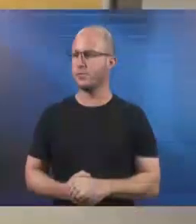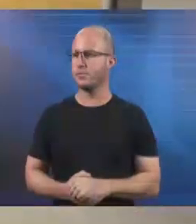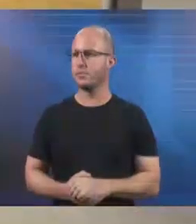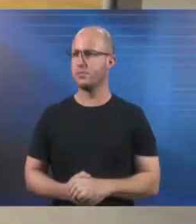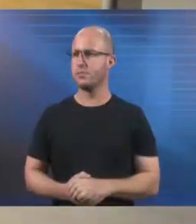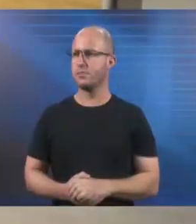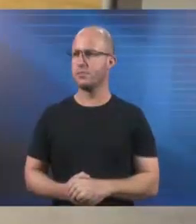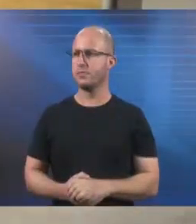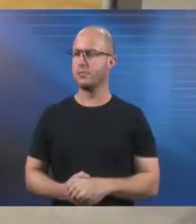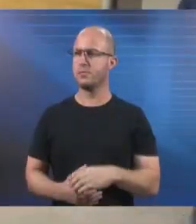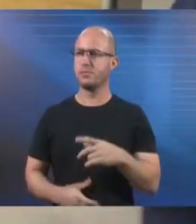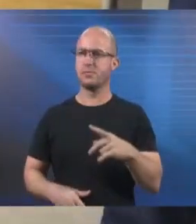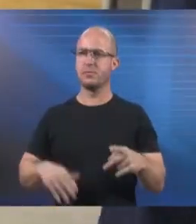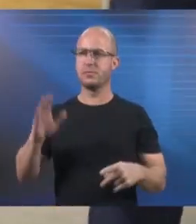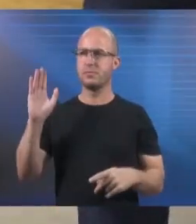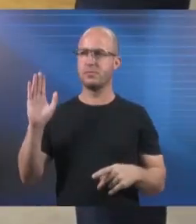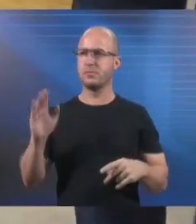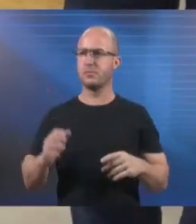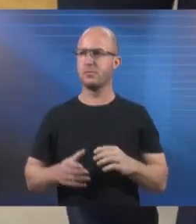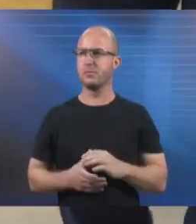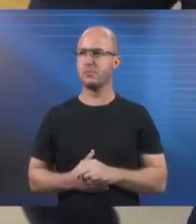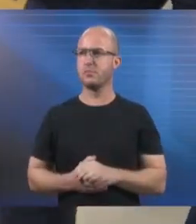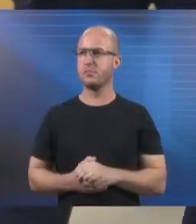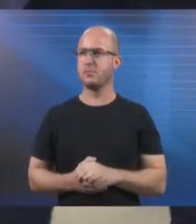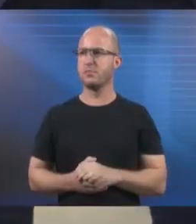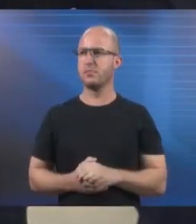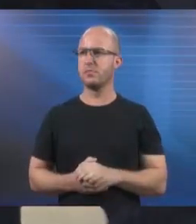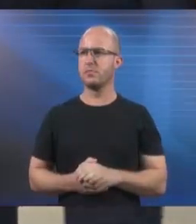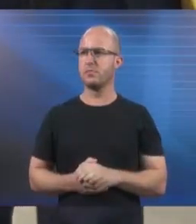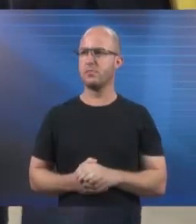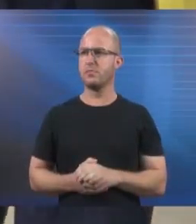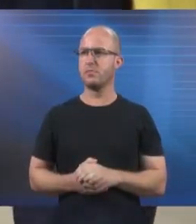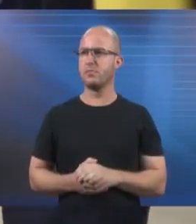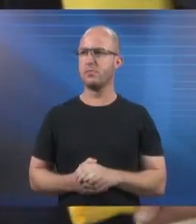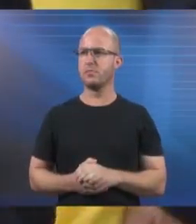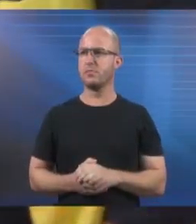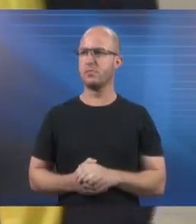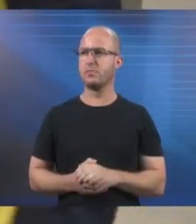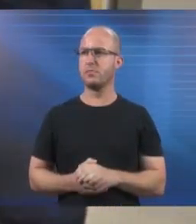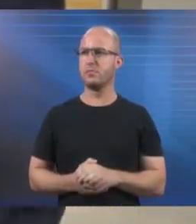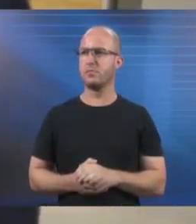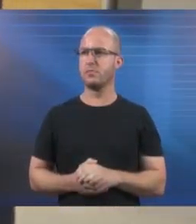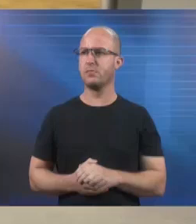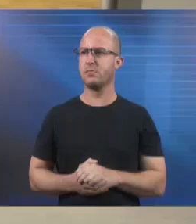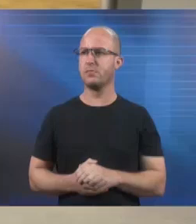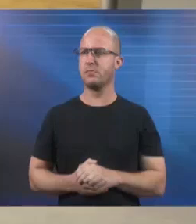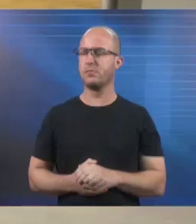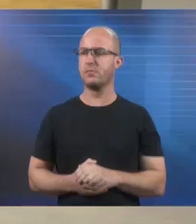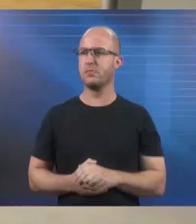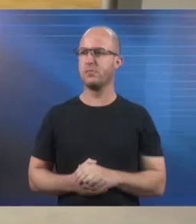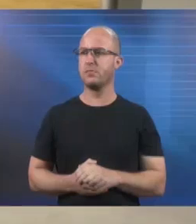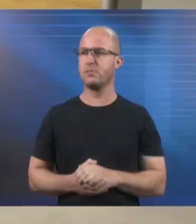obrigado senhora Presidente pela ordem pela